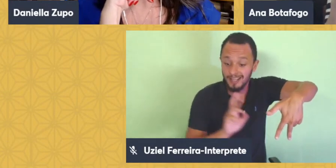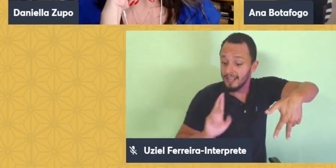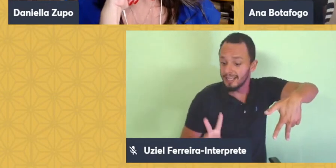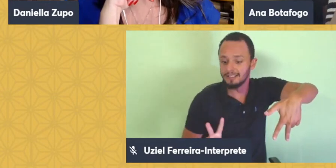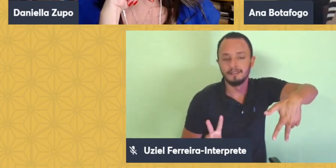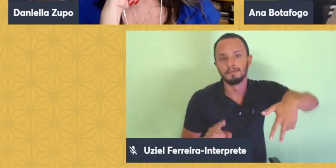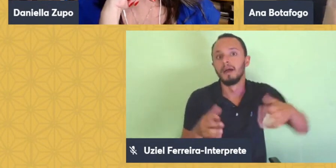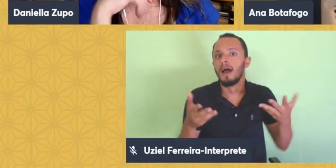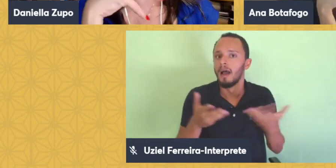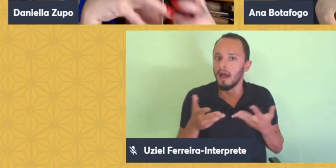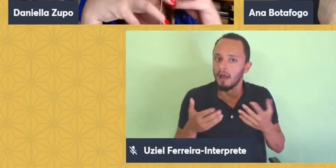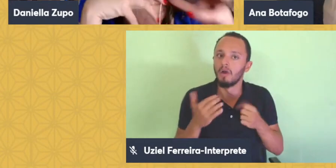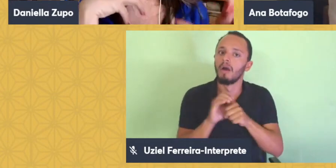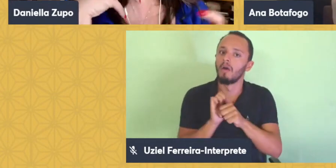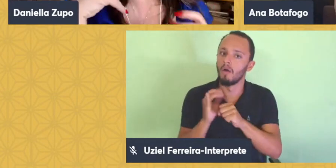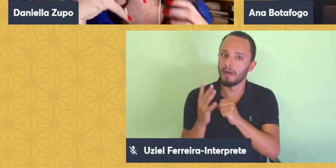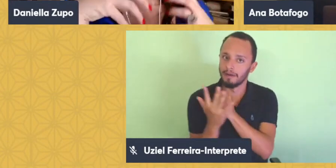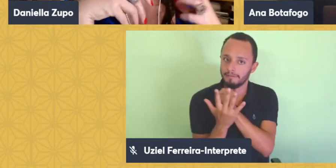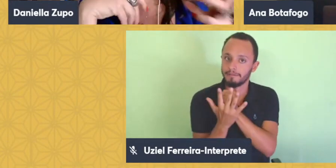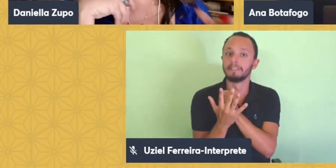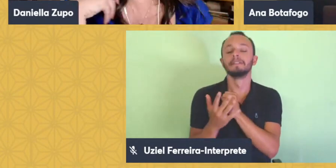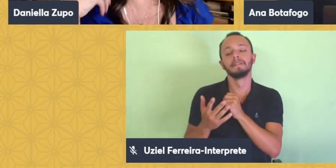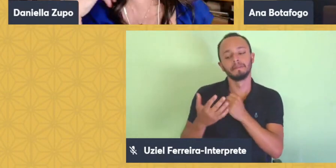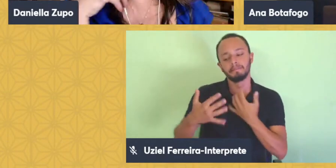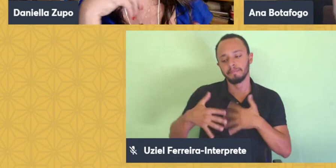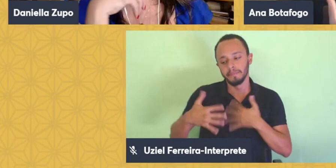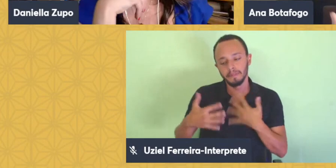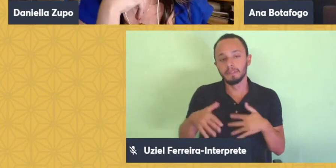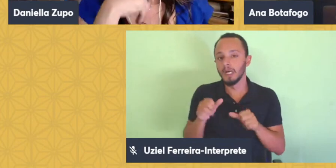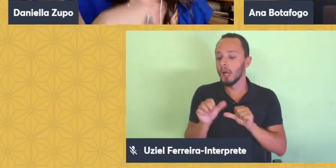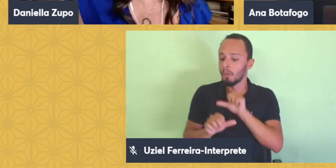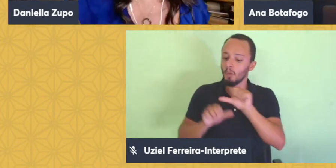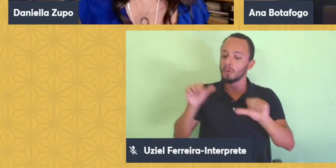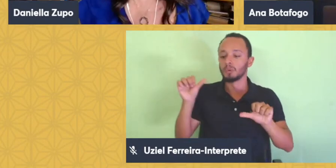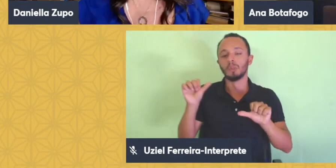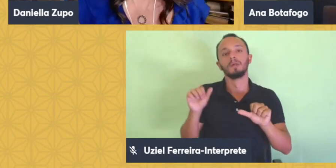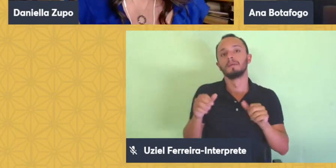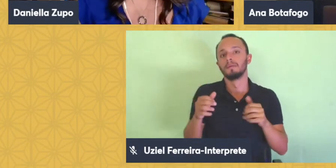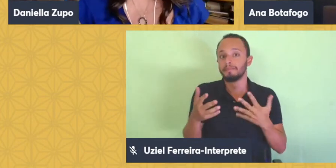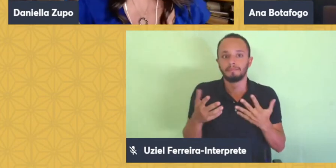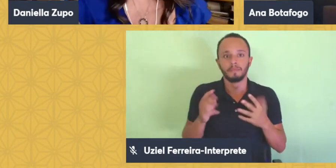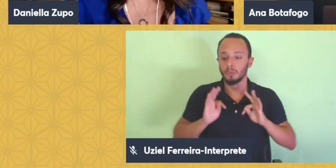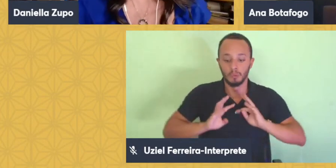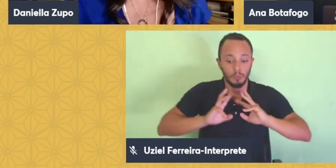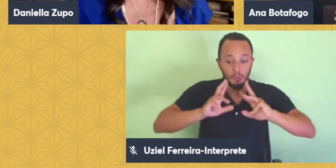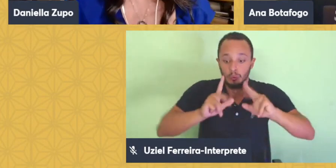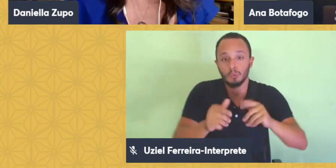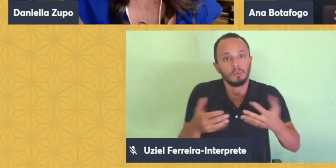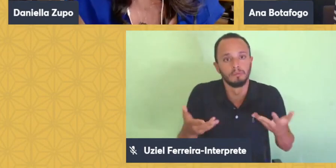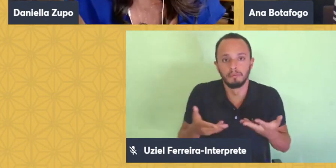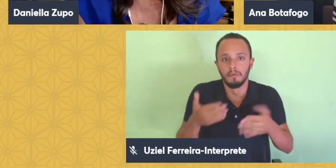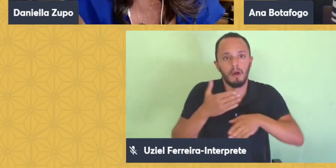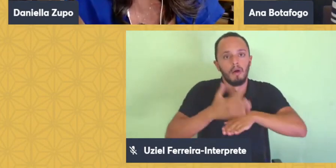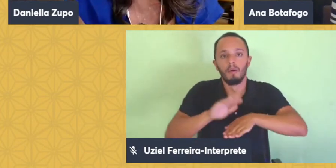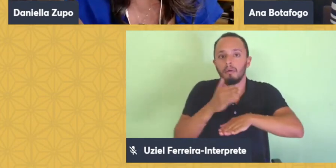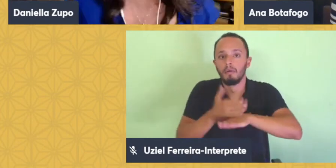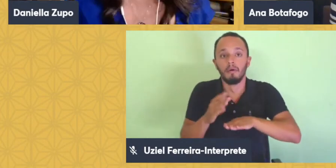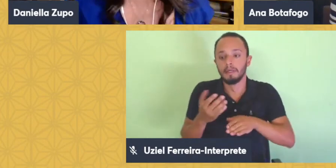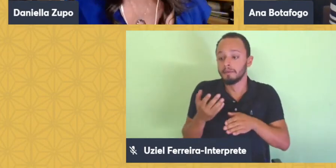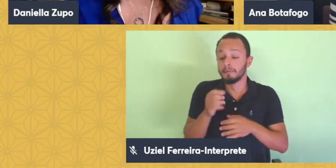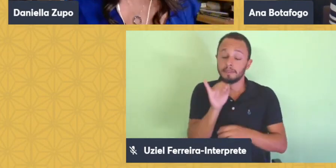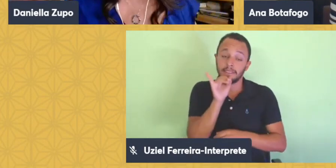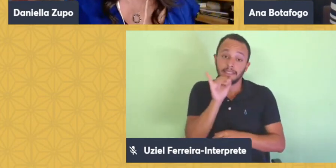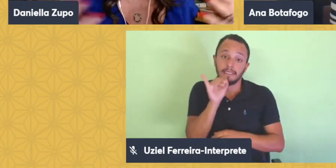muito né porque o processo de preparação na dá todo próximo o processo que geralmente é